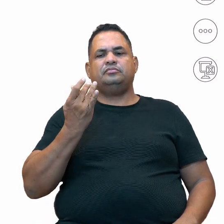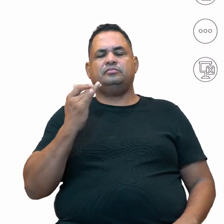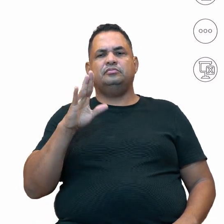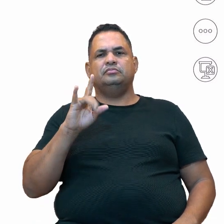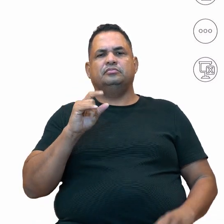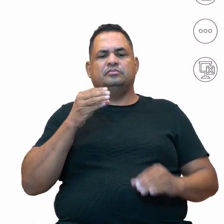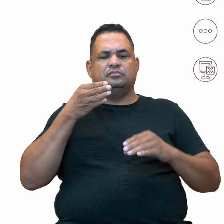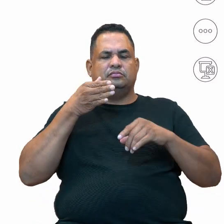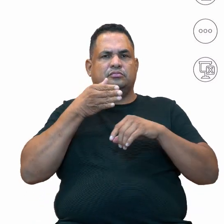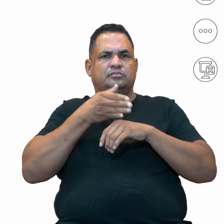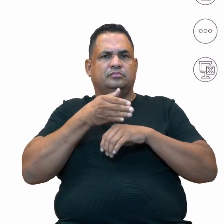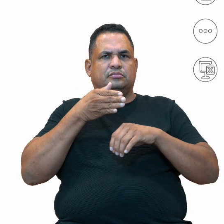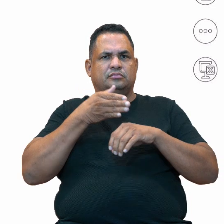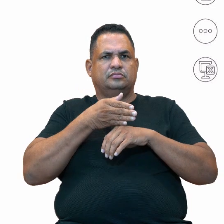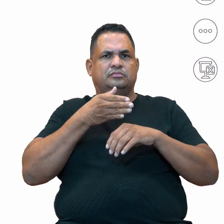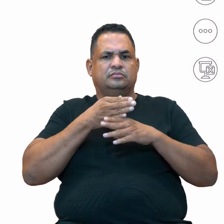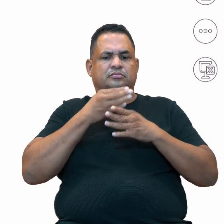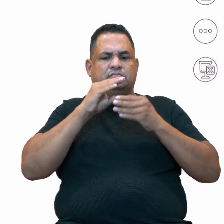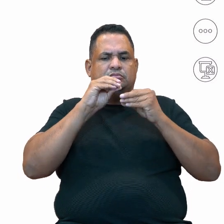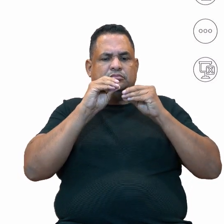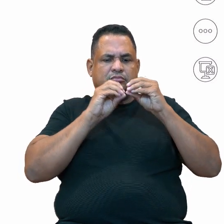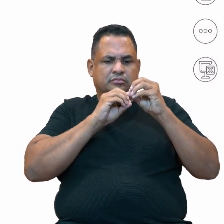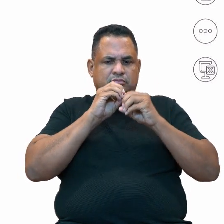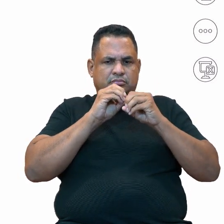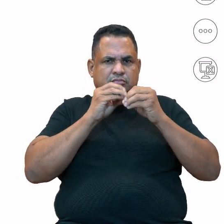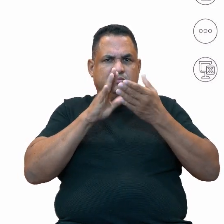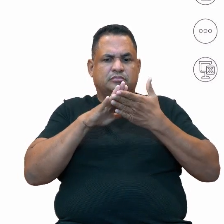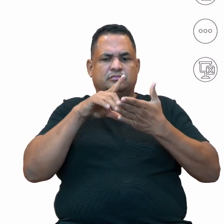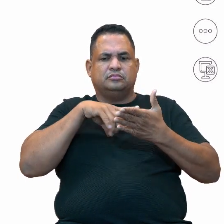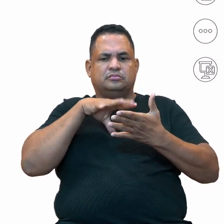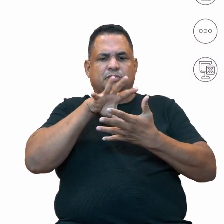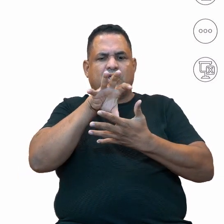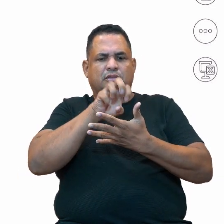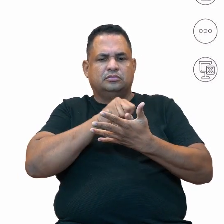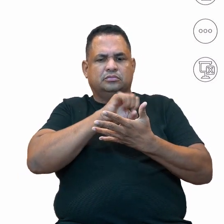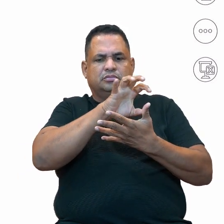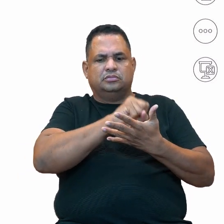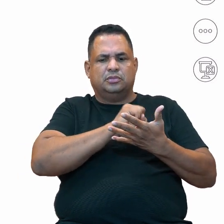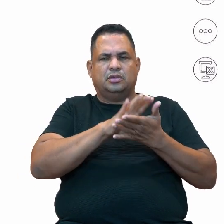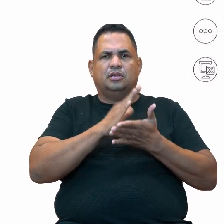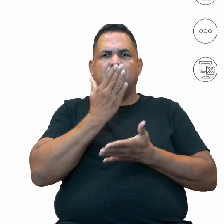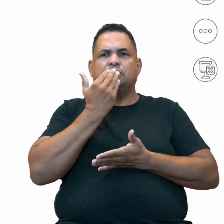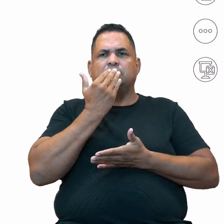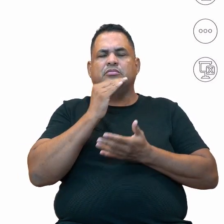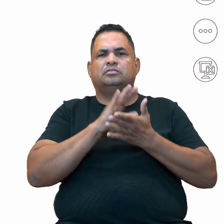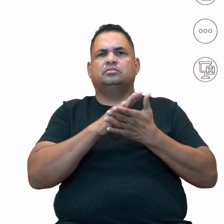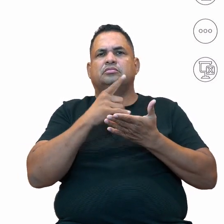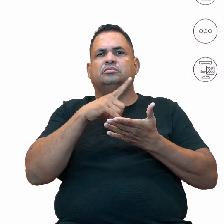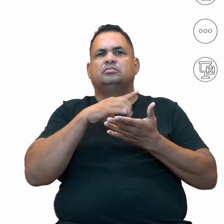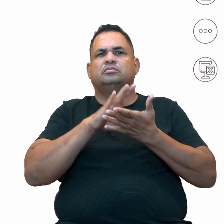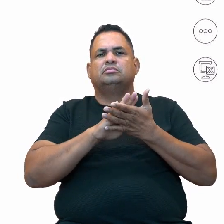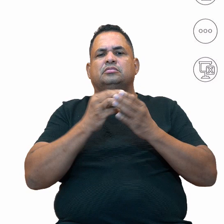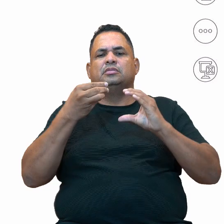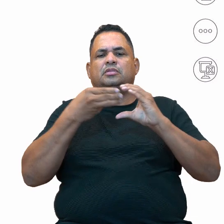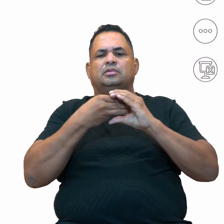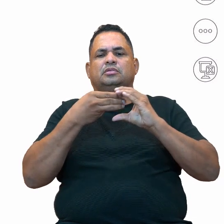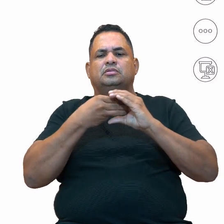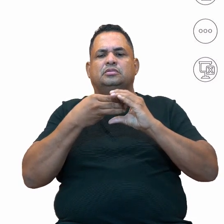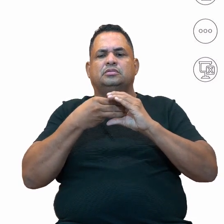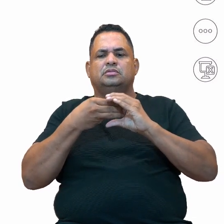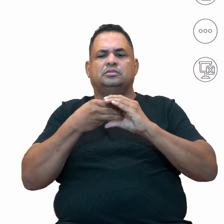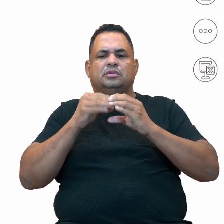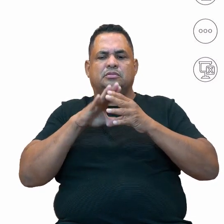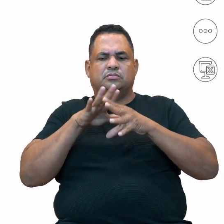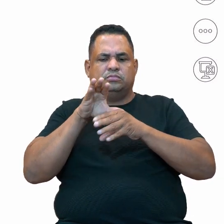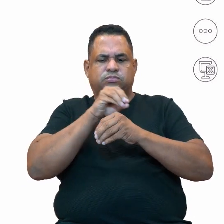no substrato onde eles estão, de onde eles vão tirar sua fonte de alimento. E aí essas células secretam enzimas e eles começam a